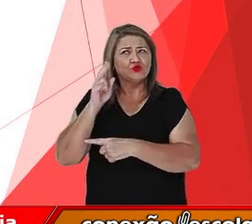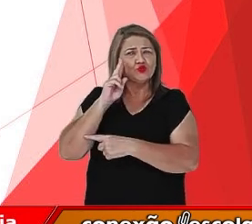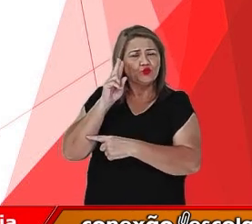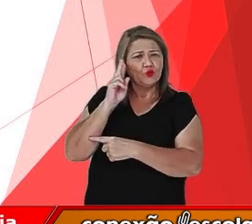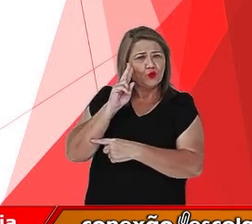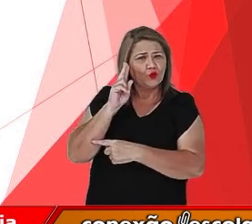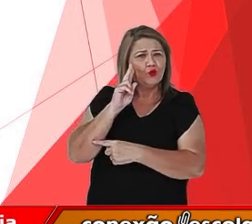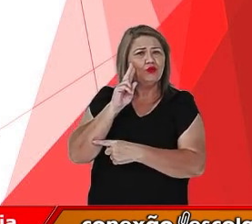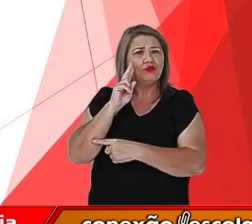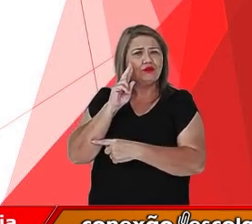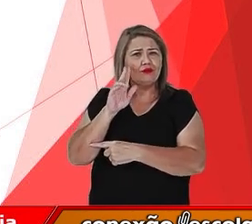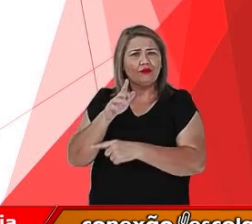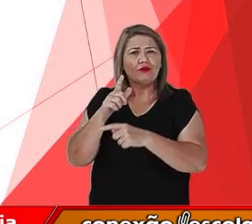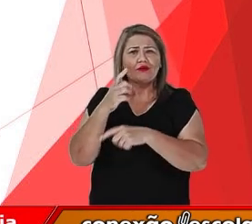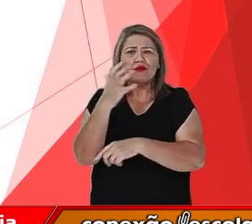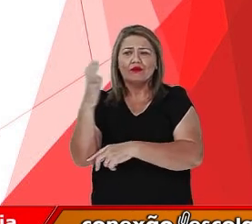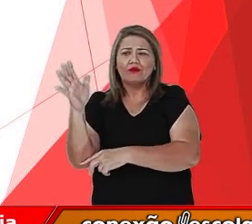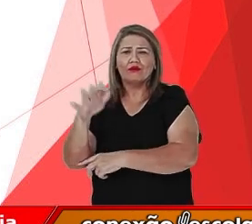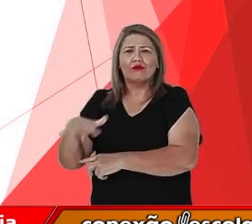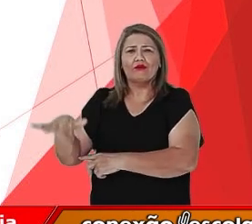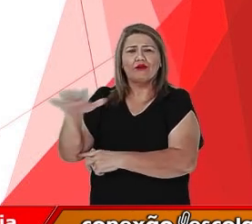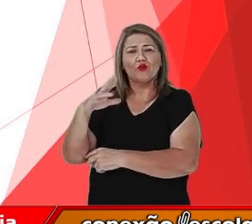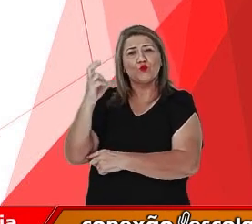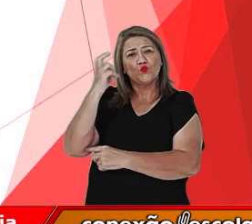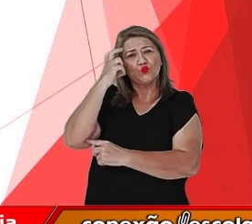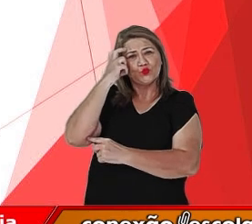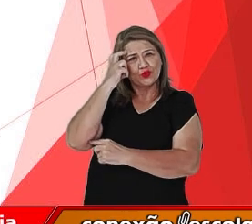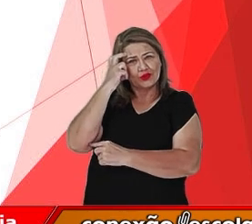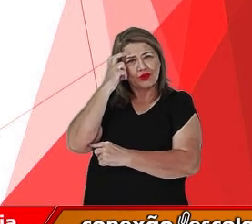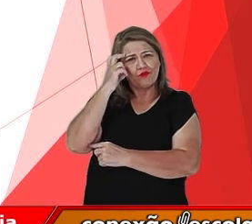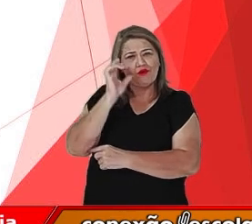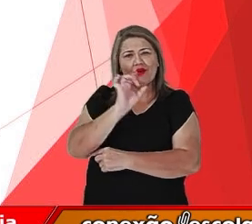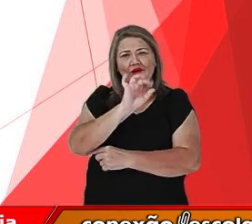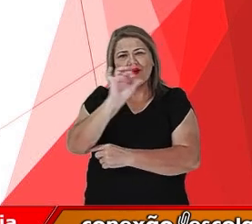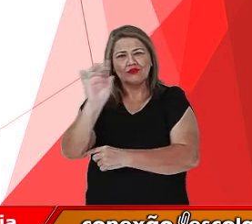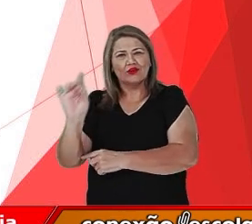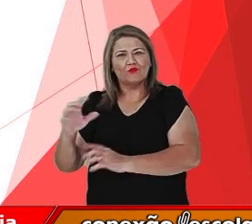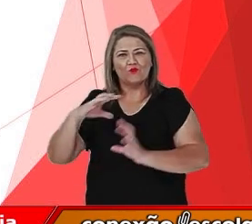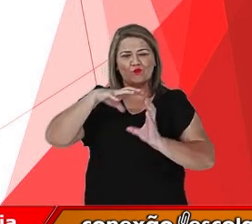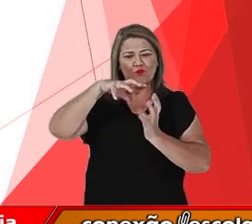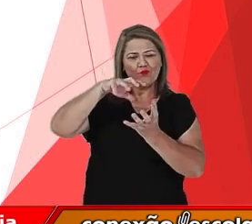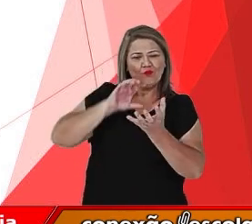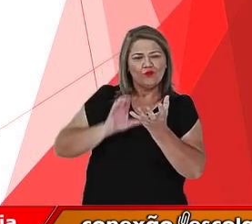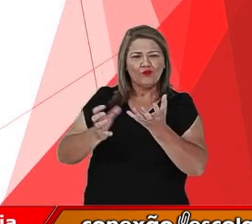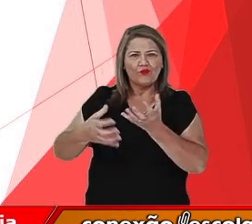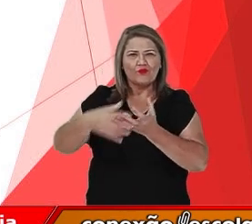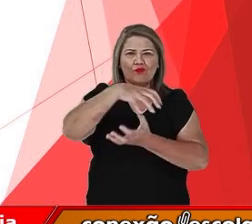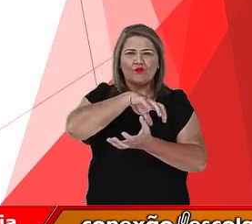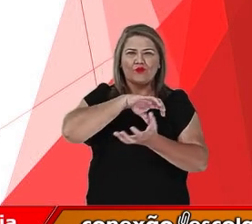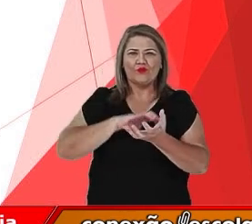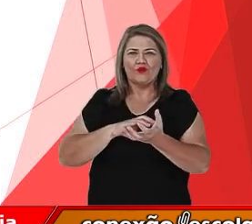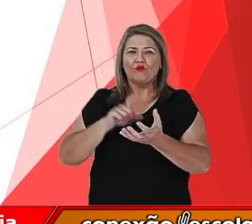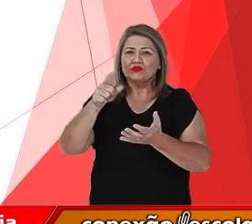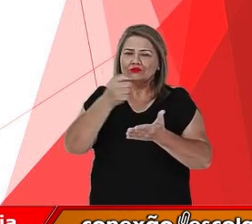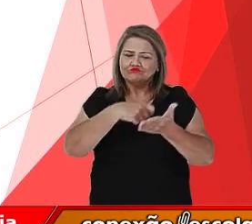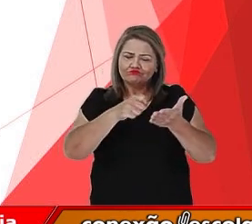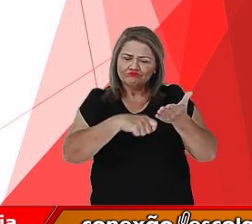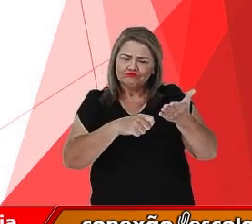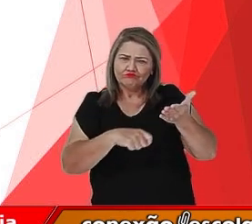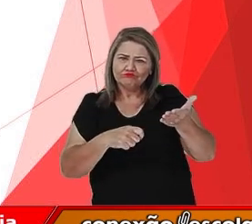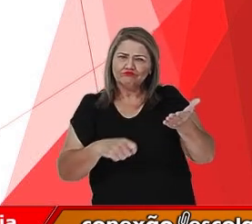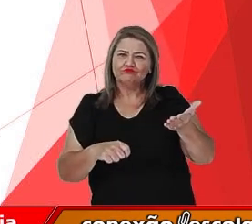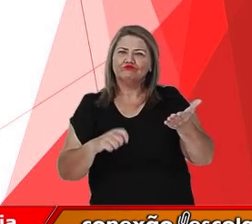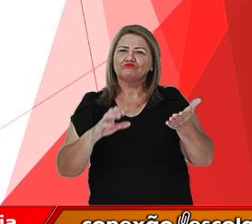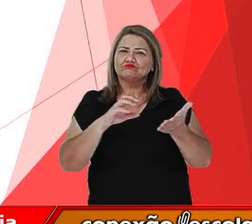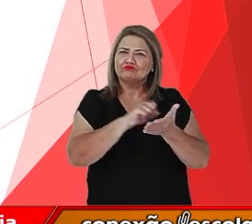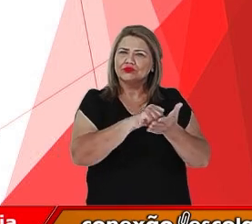históricas, ambientais e culturais de cada um dos continentes. Registre a sua resposta no